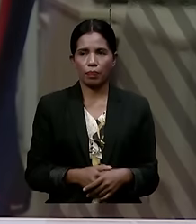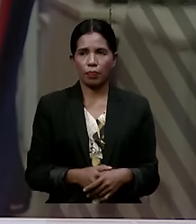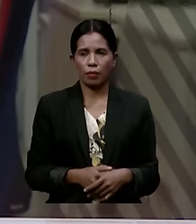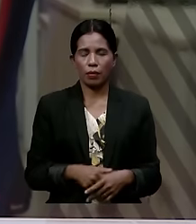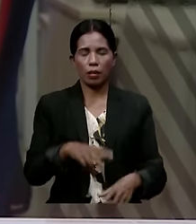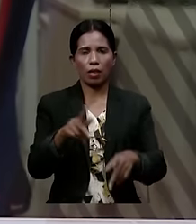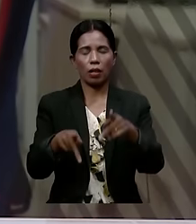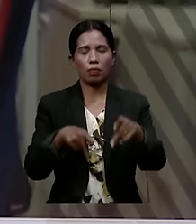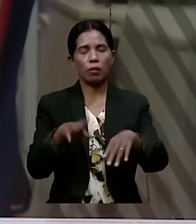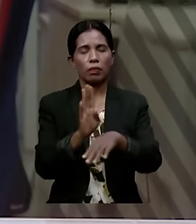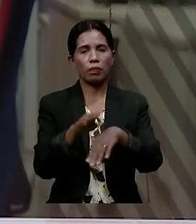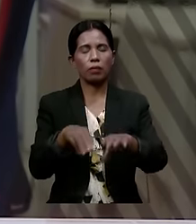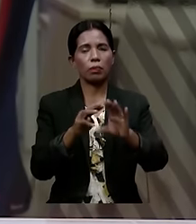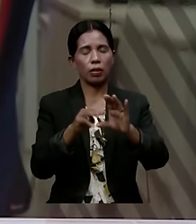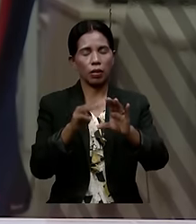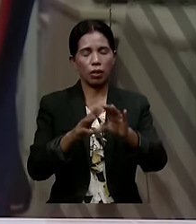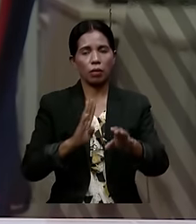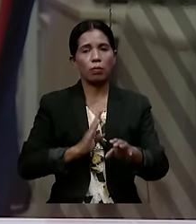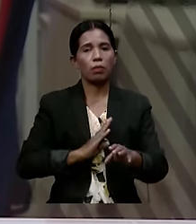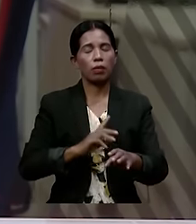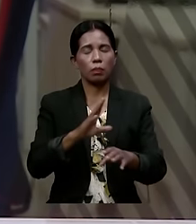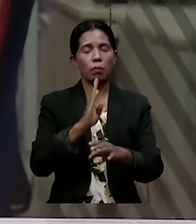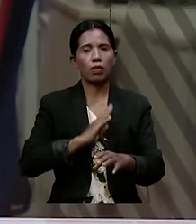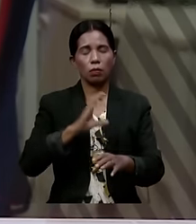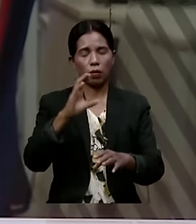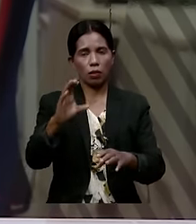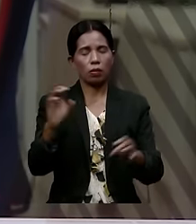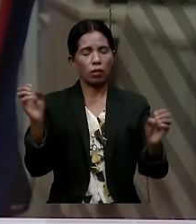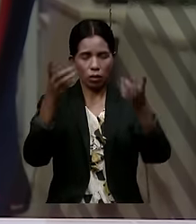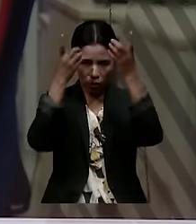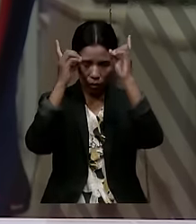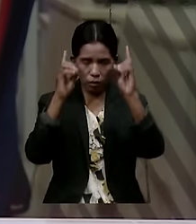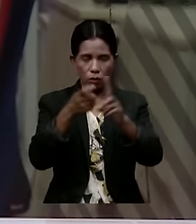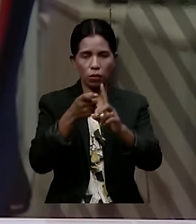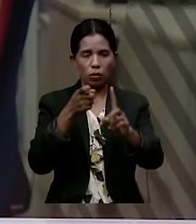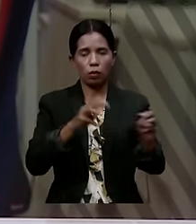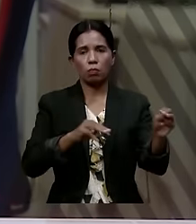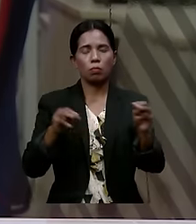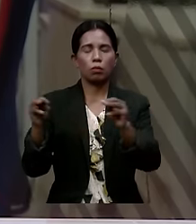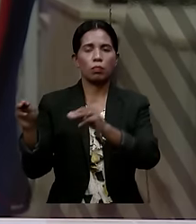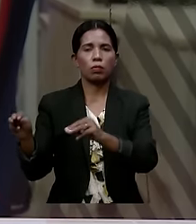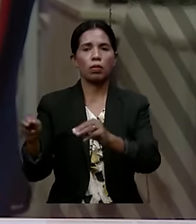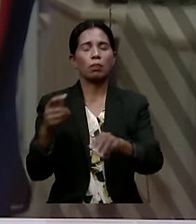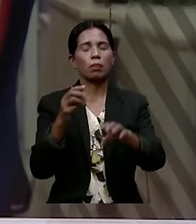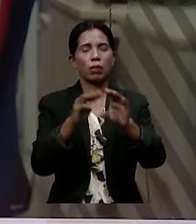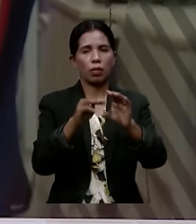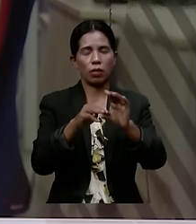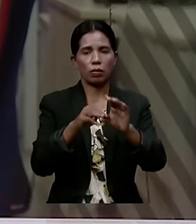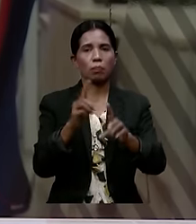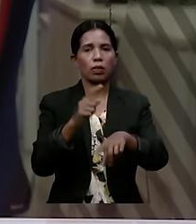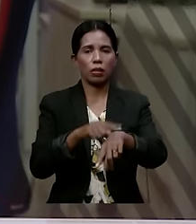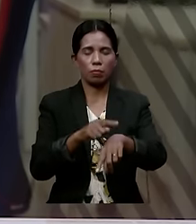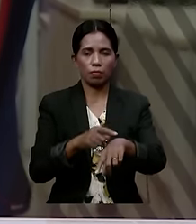Vendedor Mercado Vila Nova Baucau la cima decisão russa e outra de município e bem muda horário para bazar nian.